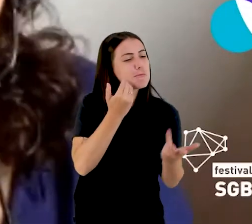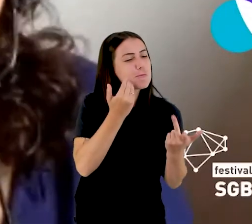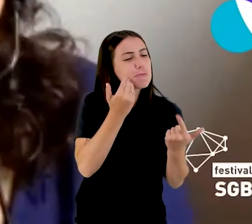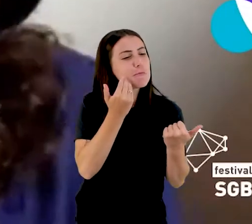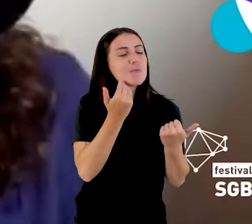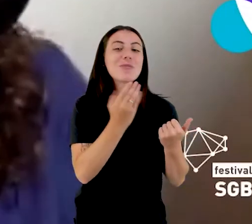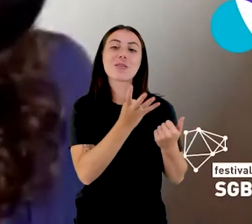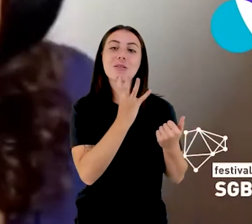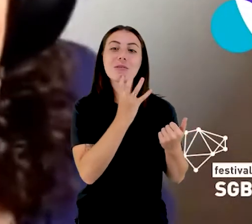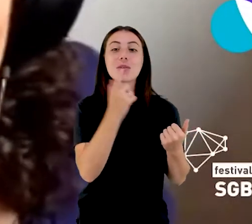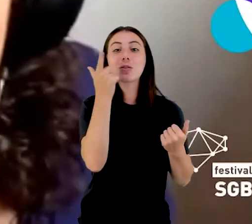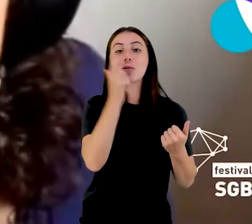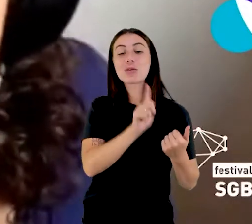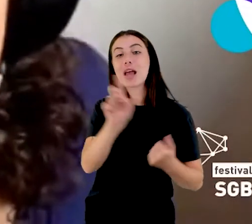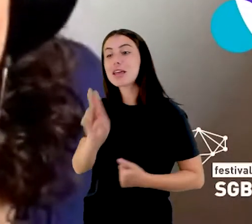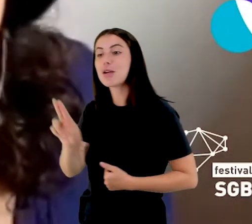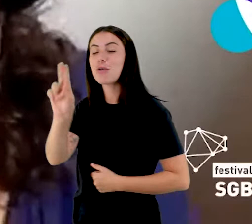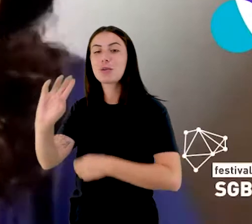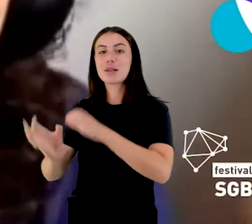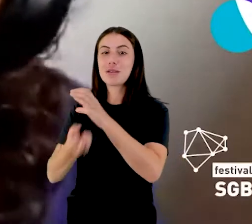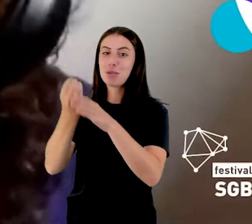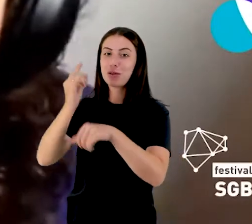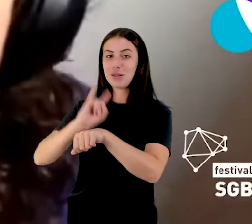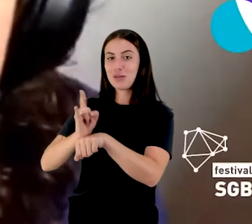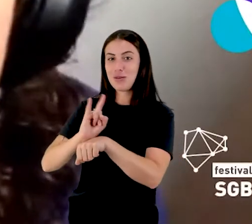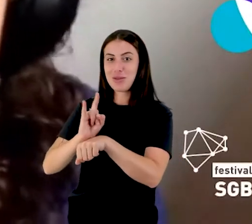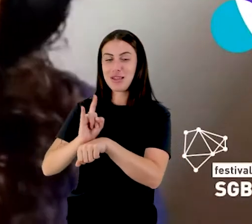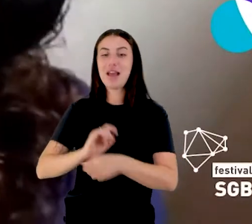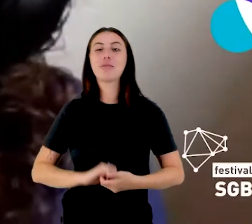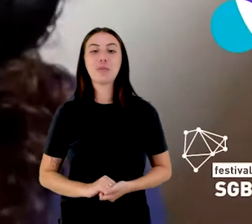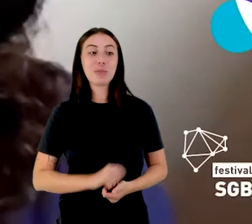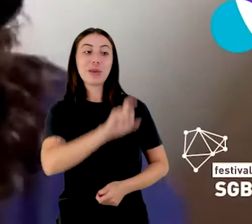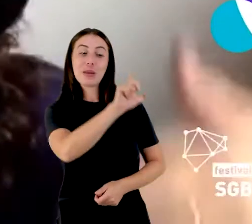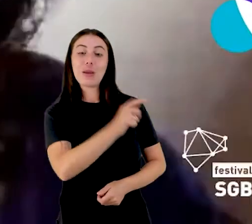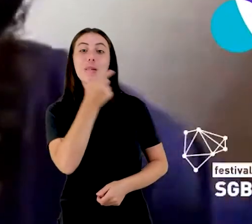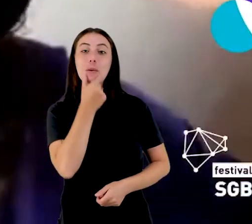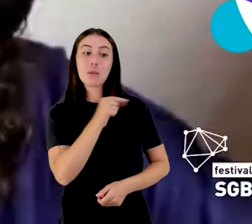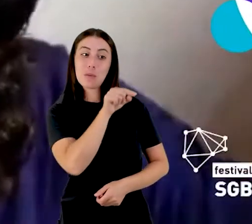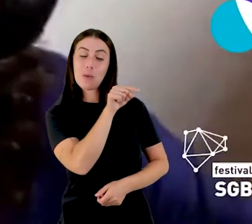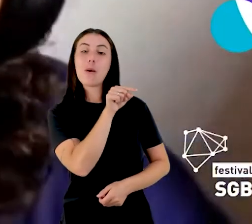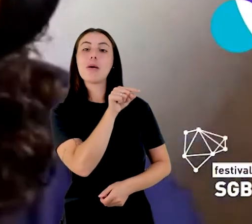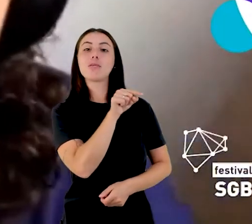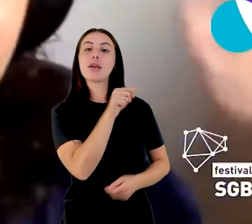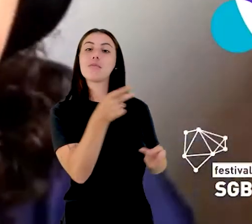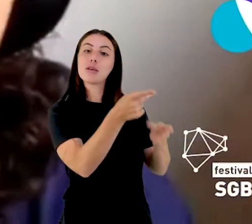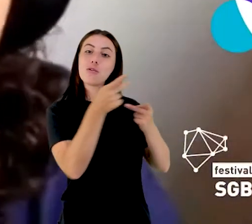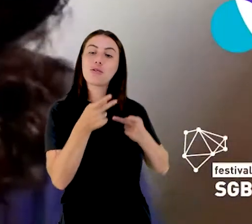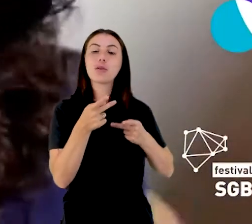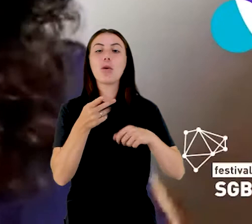impacto e aplicando o que ele tinha aprendido no workshop. E aí veio o convite para mim, que a gente já tinha outros tipos de